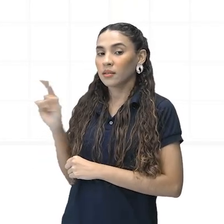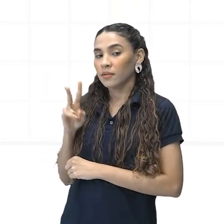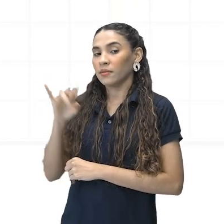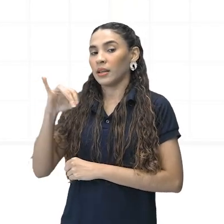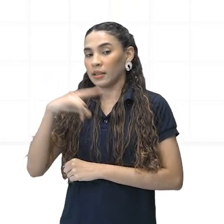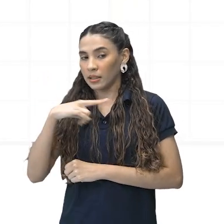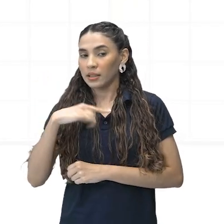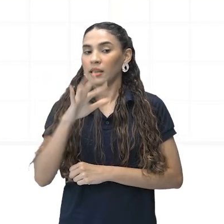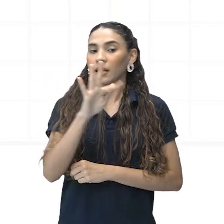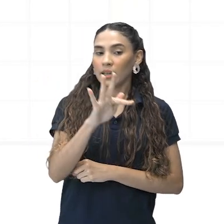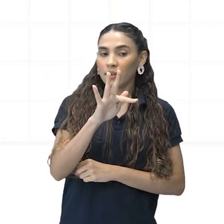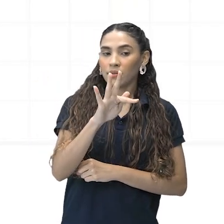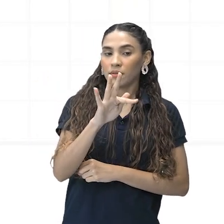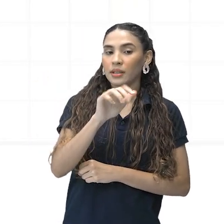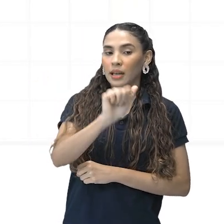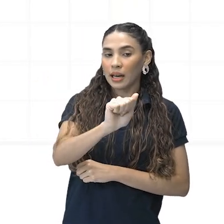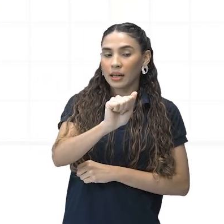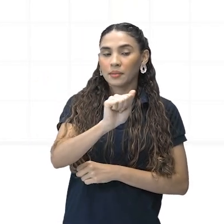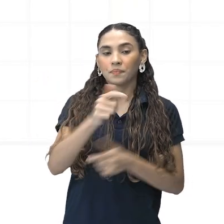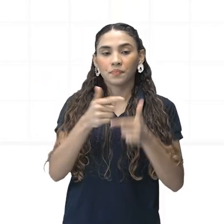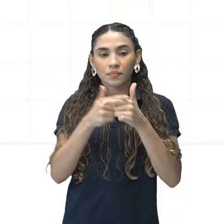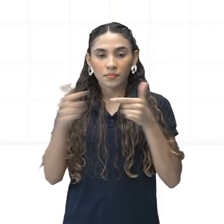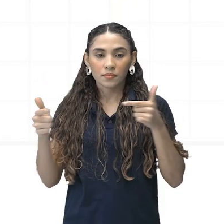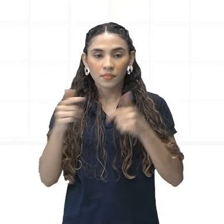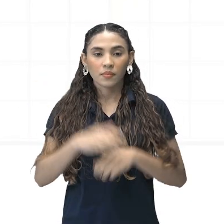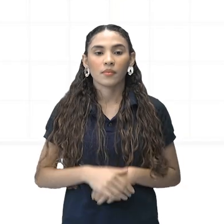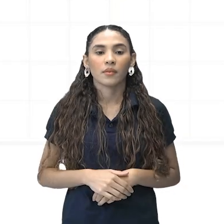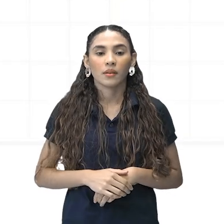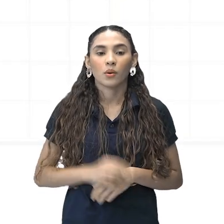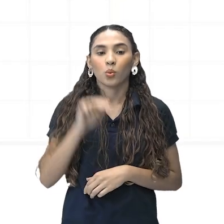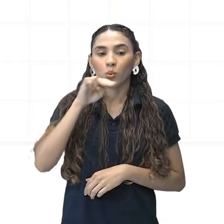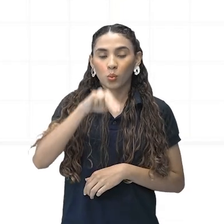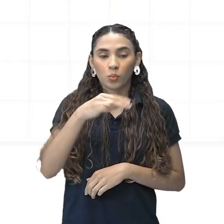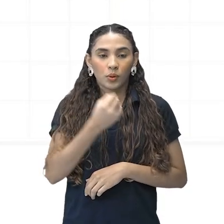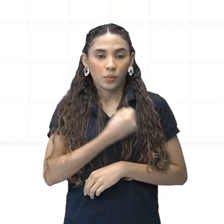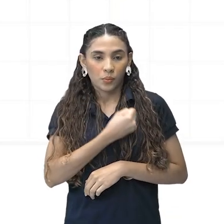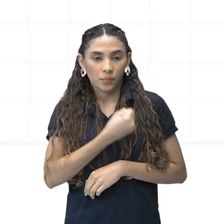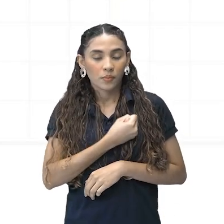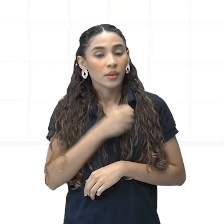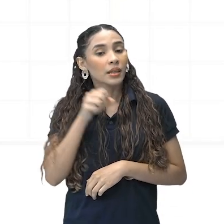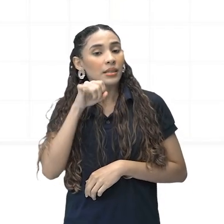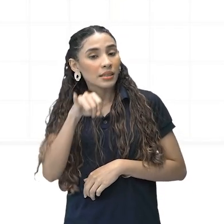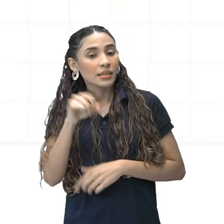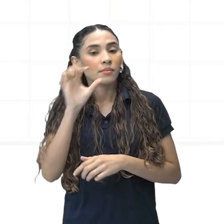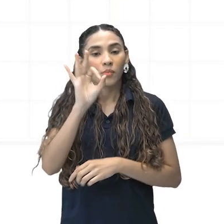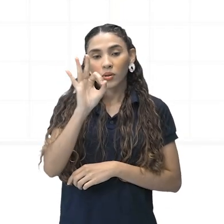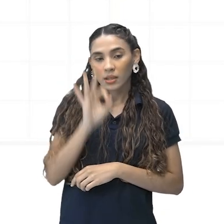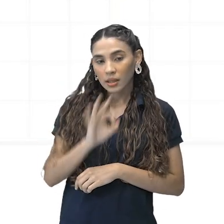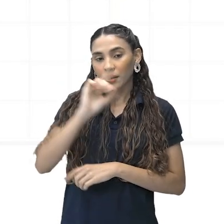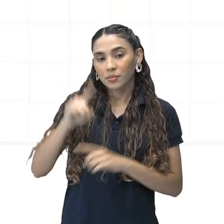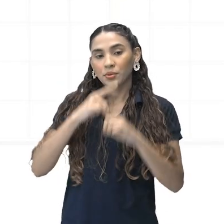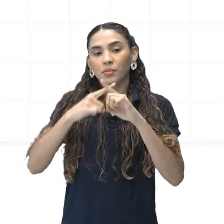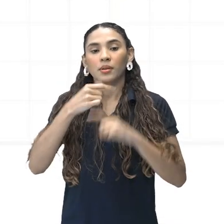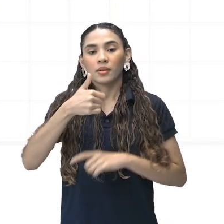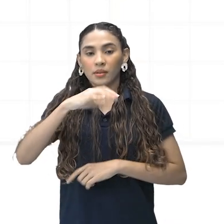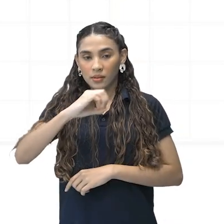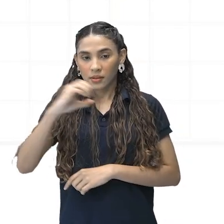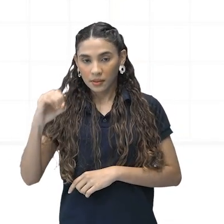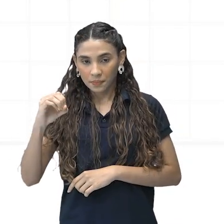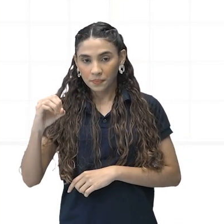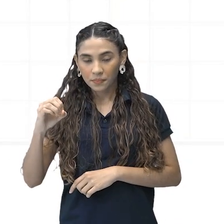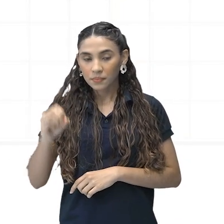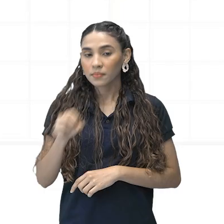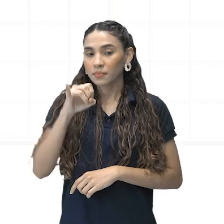frequência absoluta e vou dividir pelo número de termos. Se for em porcentagem, eu multiplico por